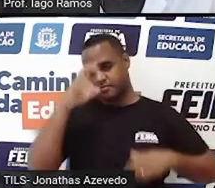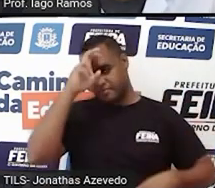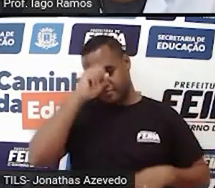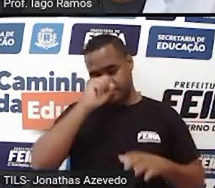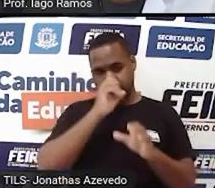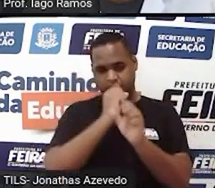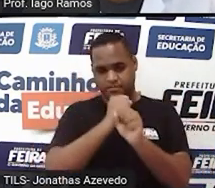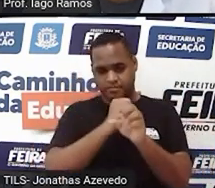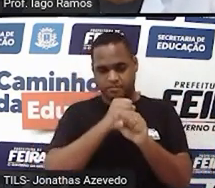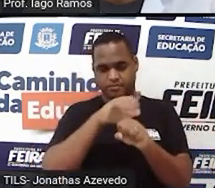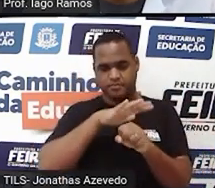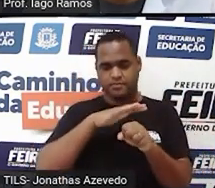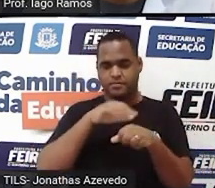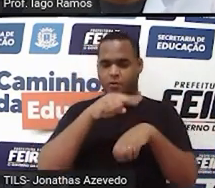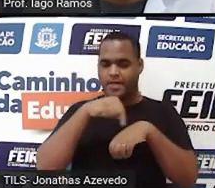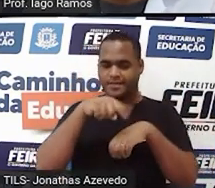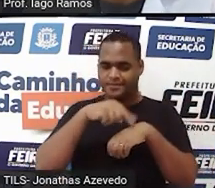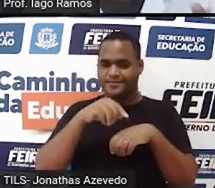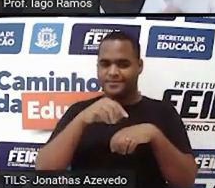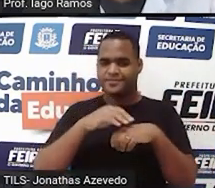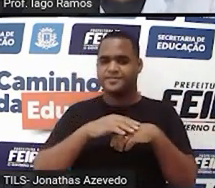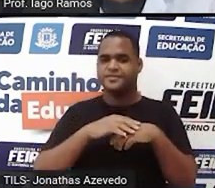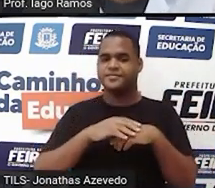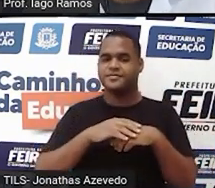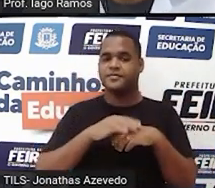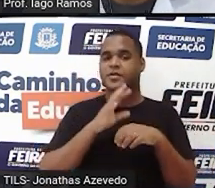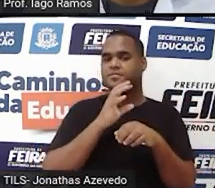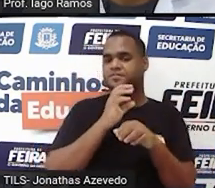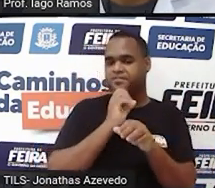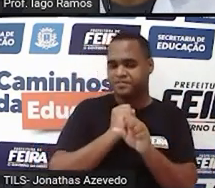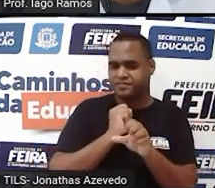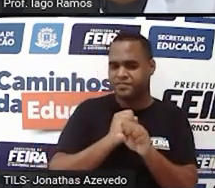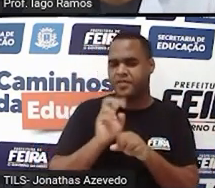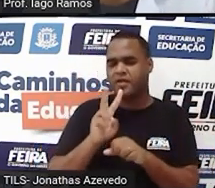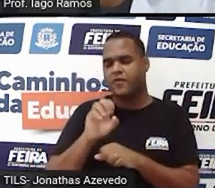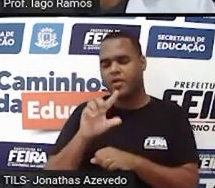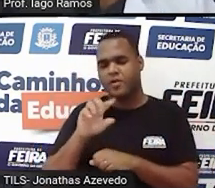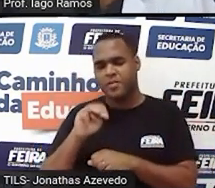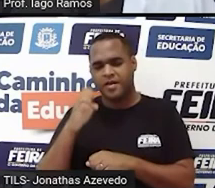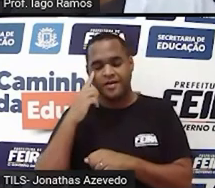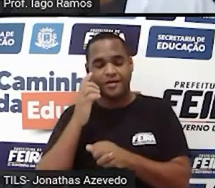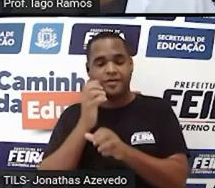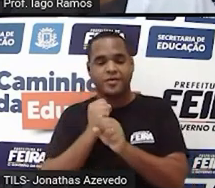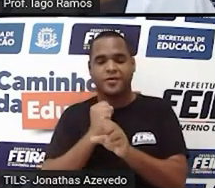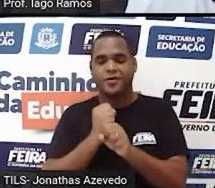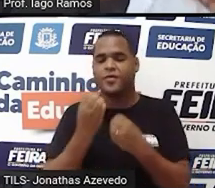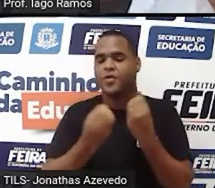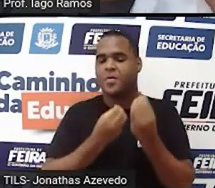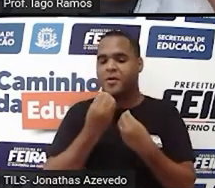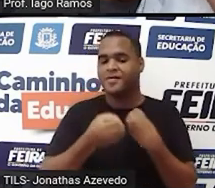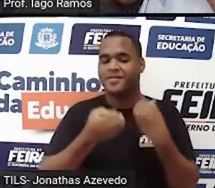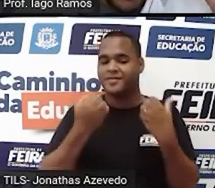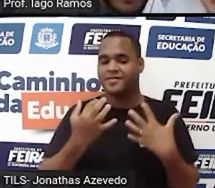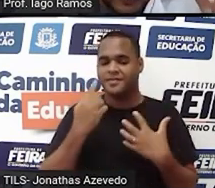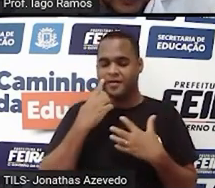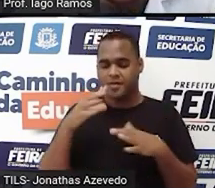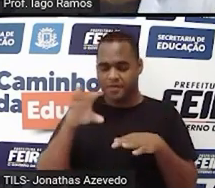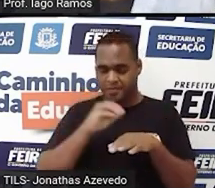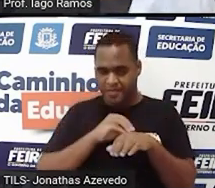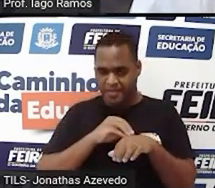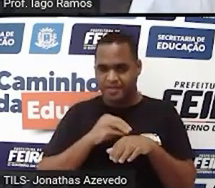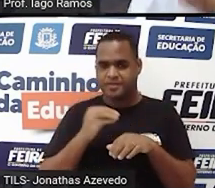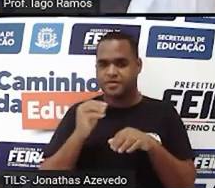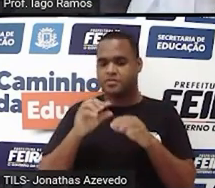calcular o volume de um cubo e como é que a gente calcula o volume de um cubo pega o